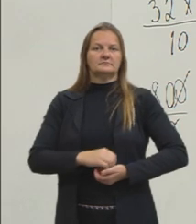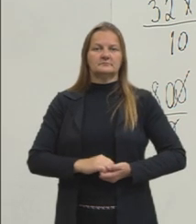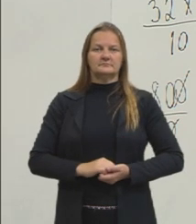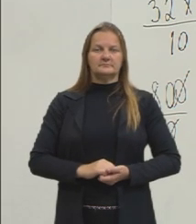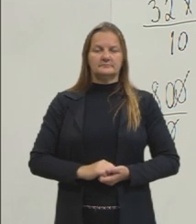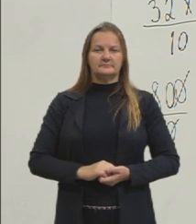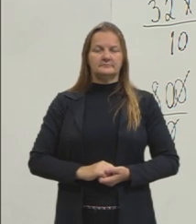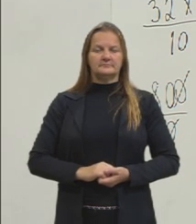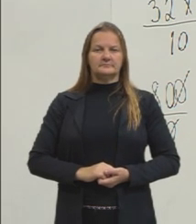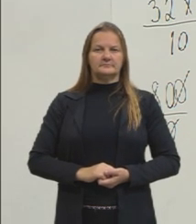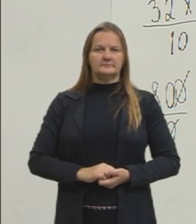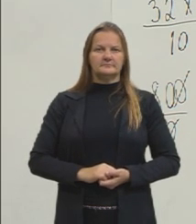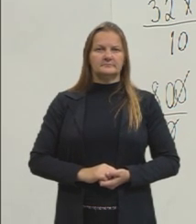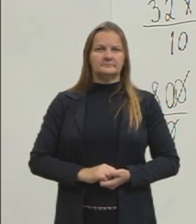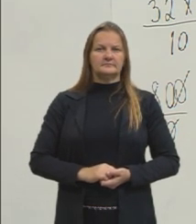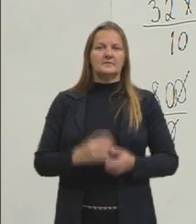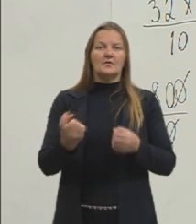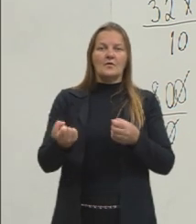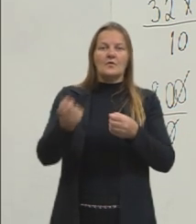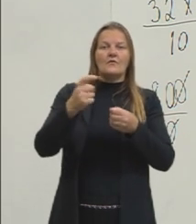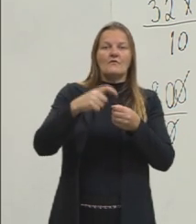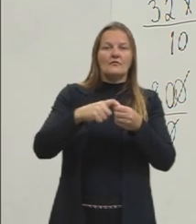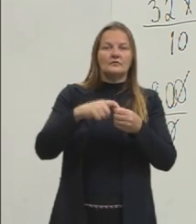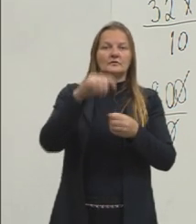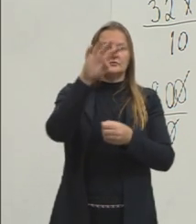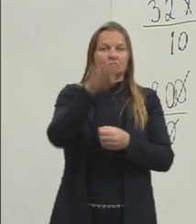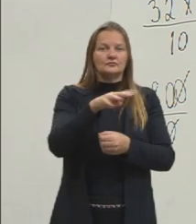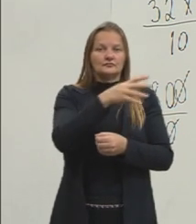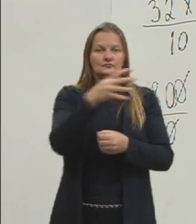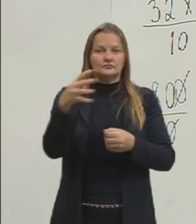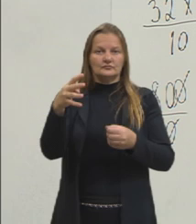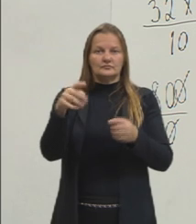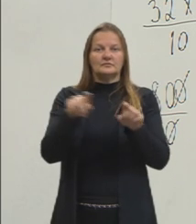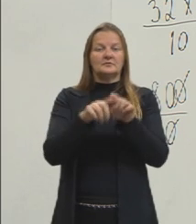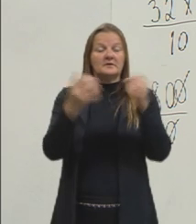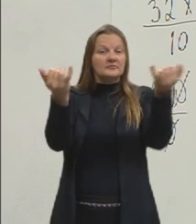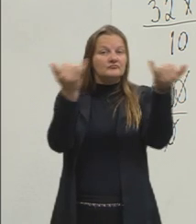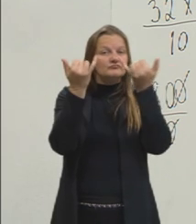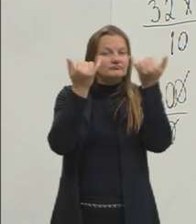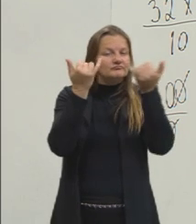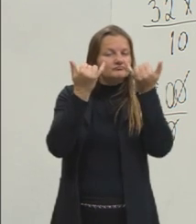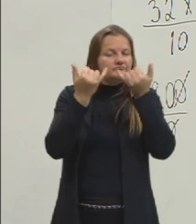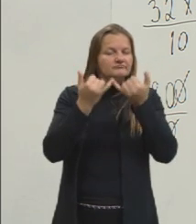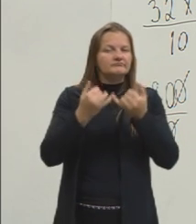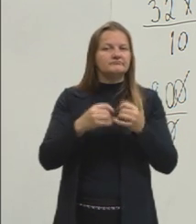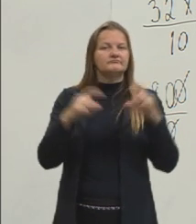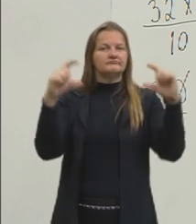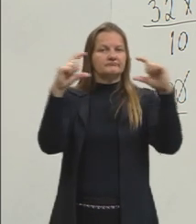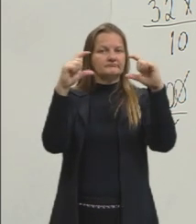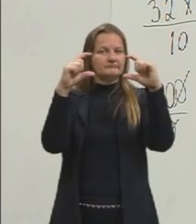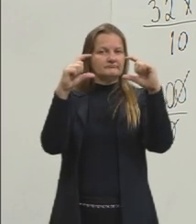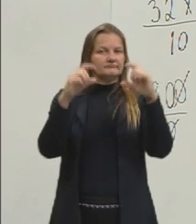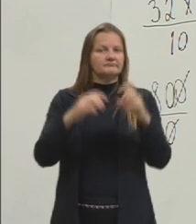A Tô voltando para a leitura do enunciado eu tenho